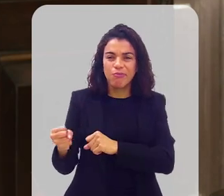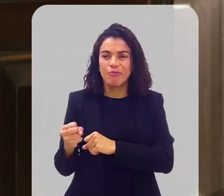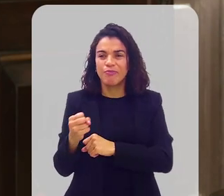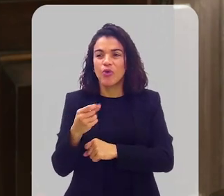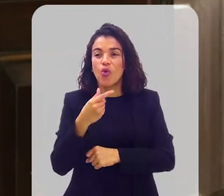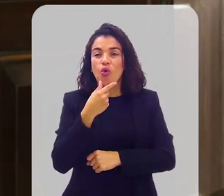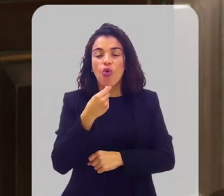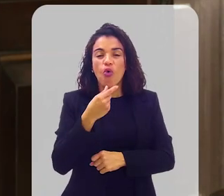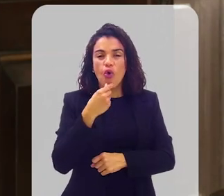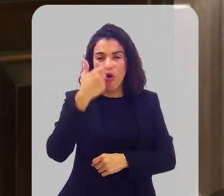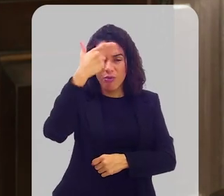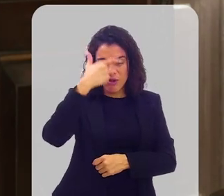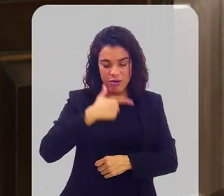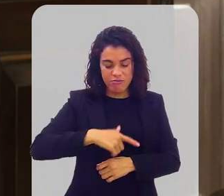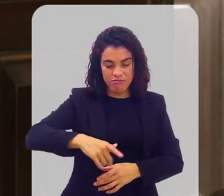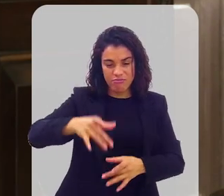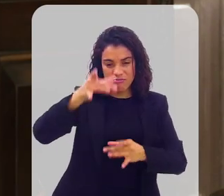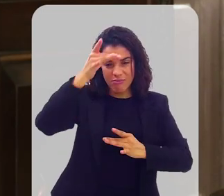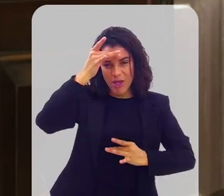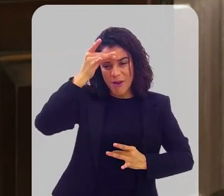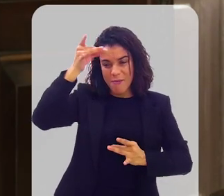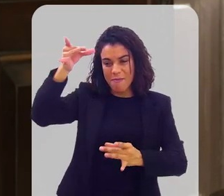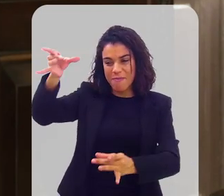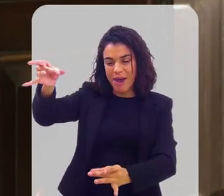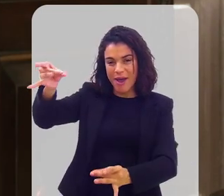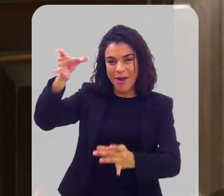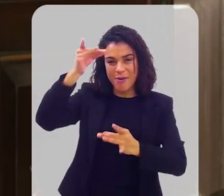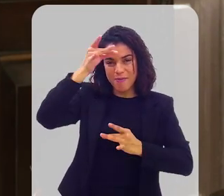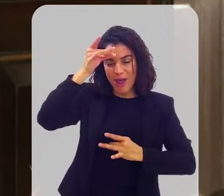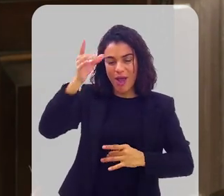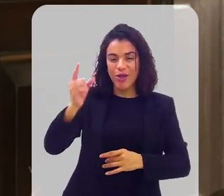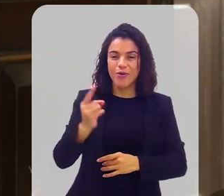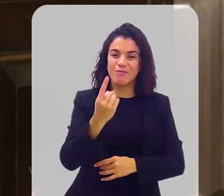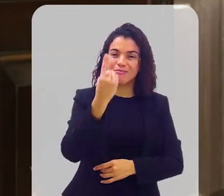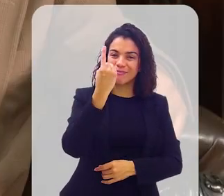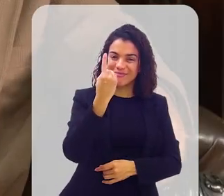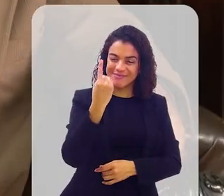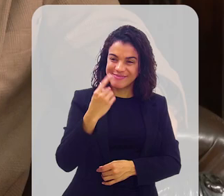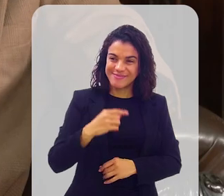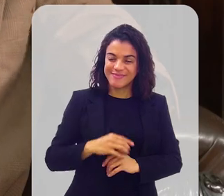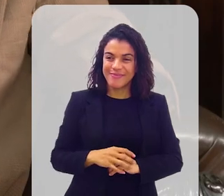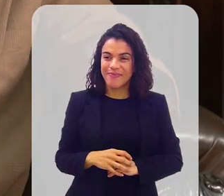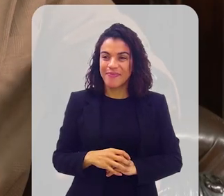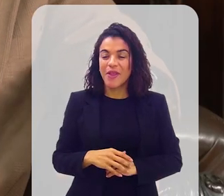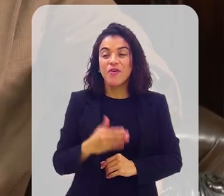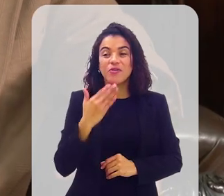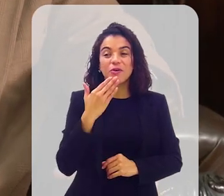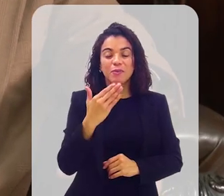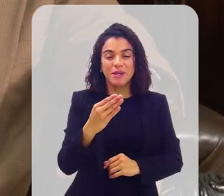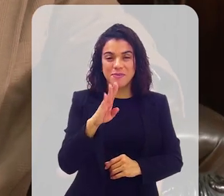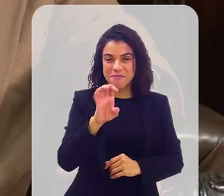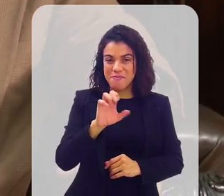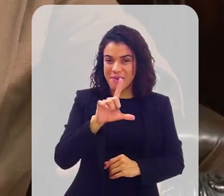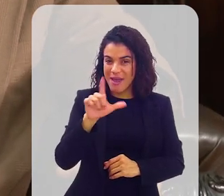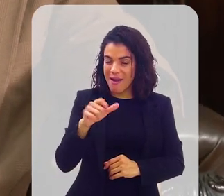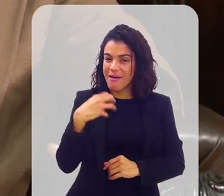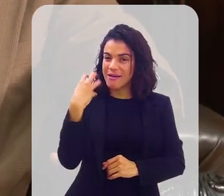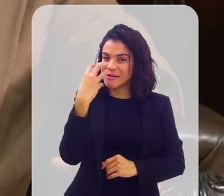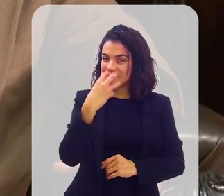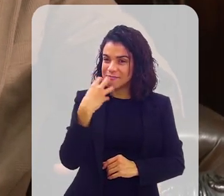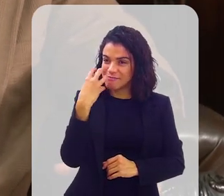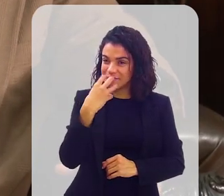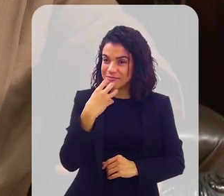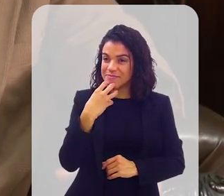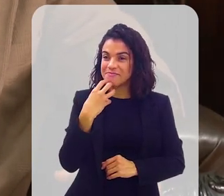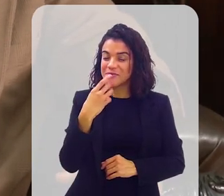quê? Façamos homens a sua imagem e semelhança e serão um só. Meu Deus, coisa linda. Um só. Eu vou aproveitar e vou pedir para a Bela cantar